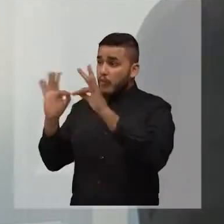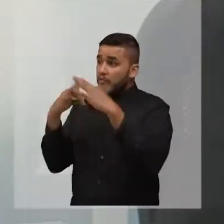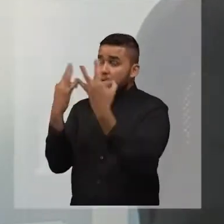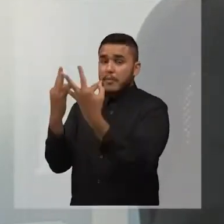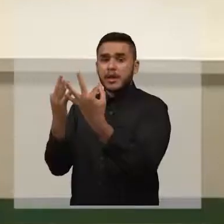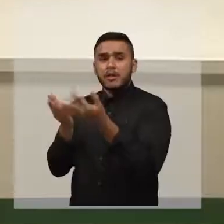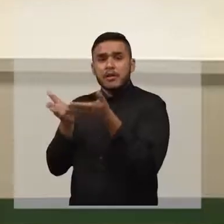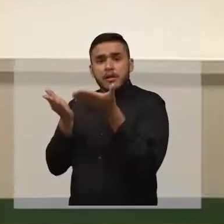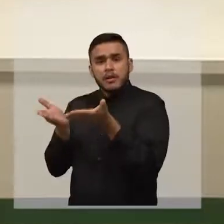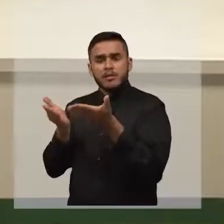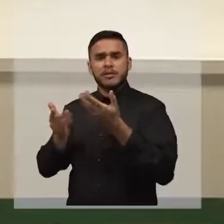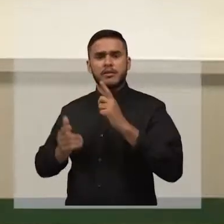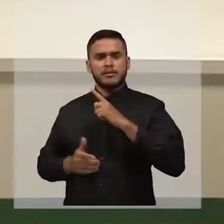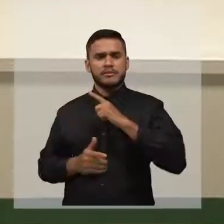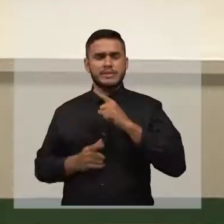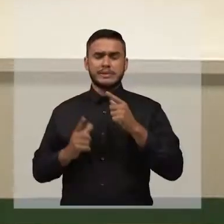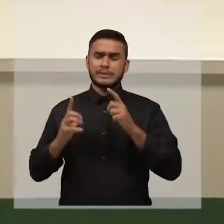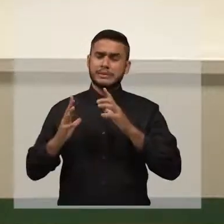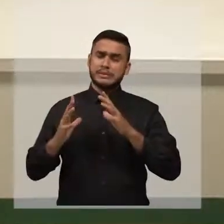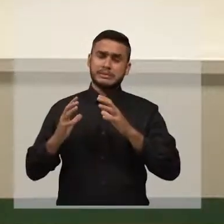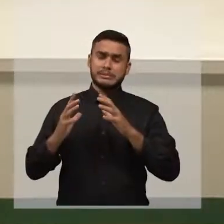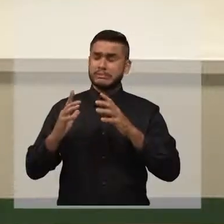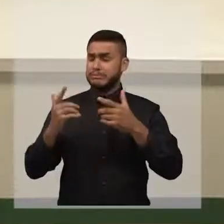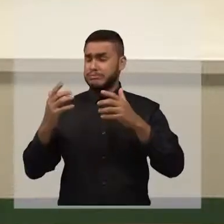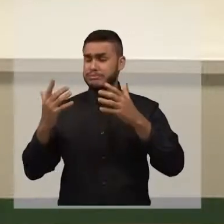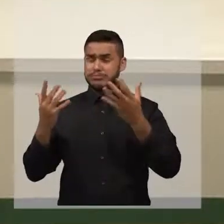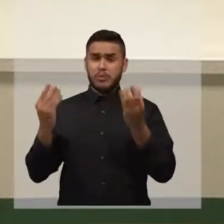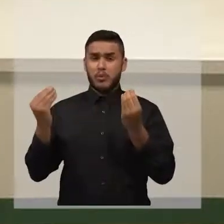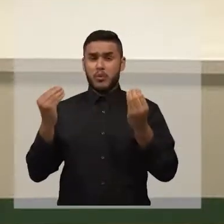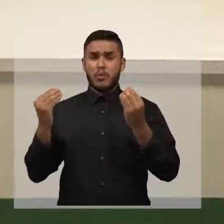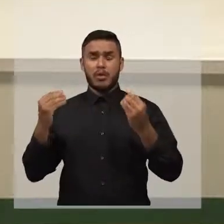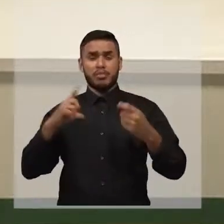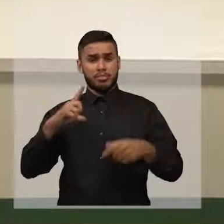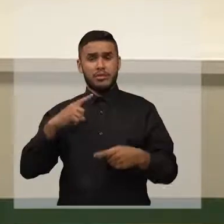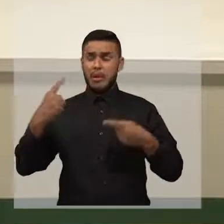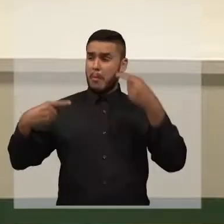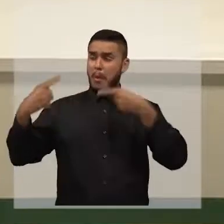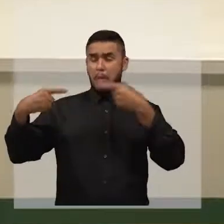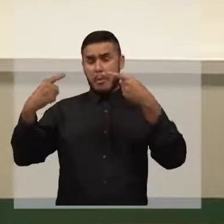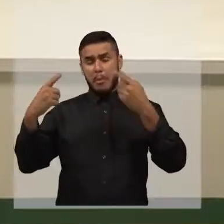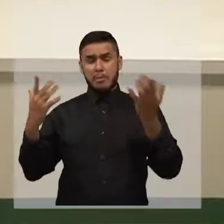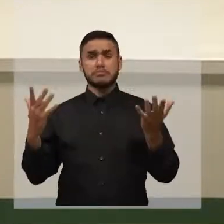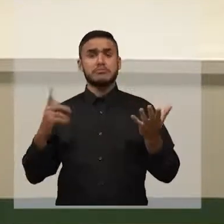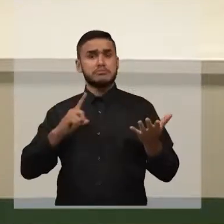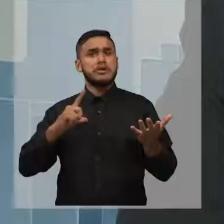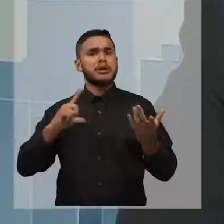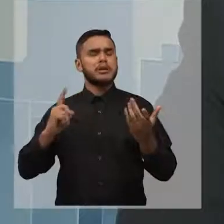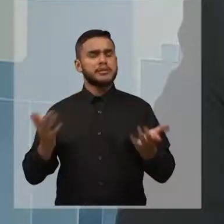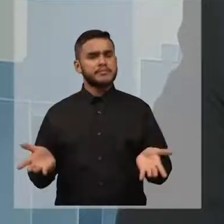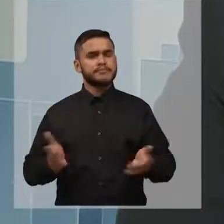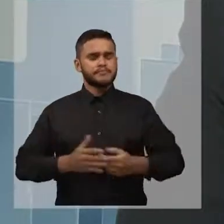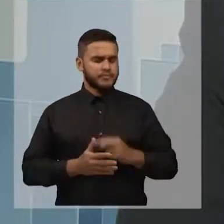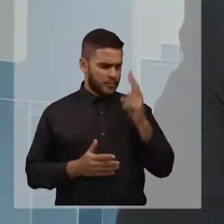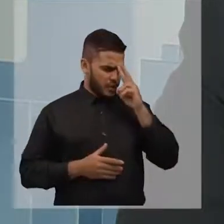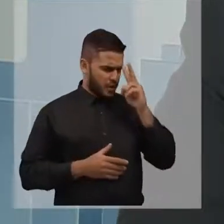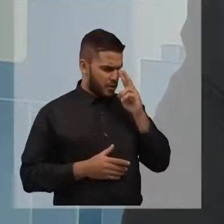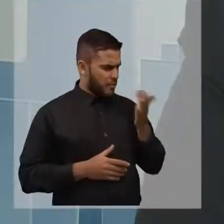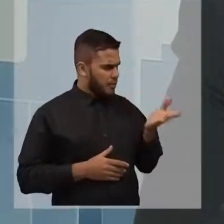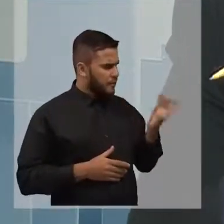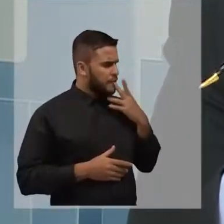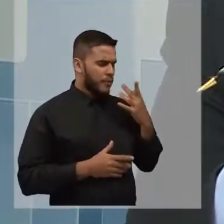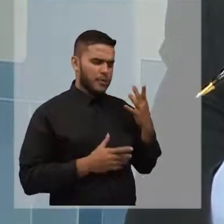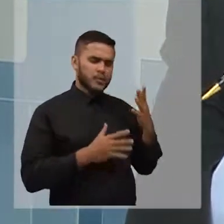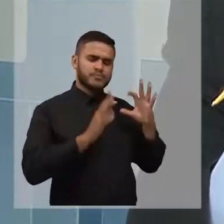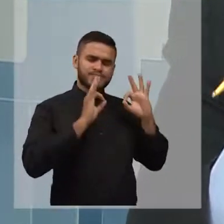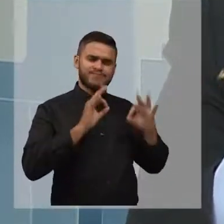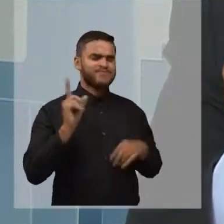a disputa lá é muito grande, né, Luiz? É Aquilo que a gente conversava aqui antes da campanha, tu se lembra disso,